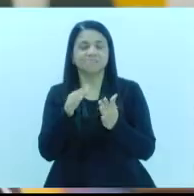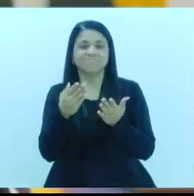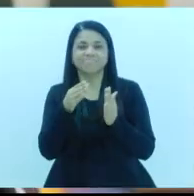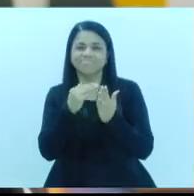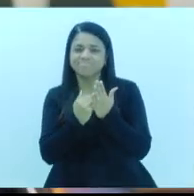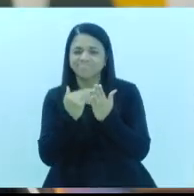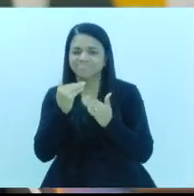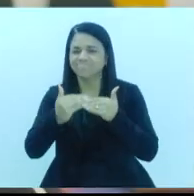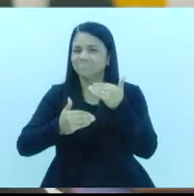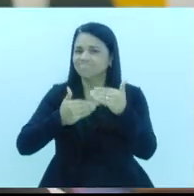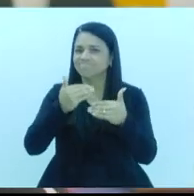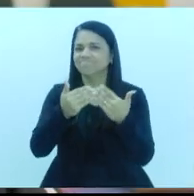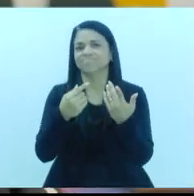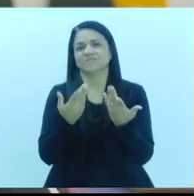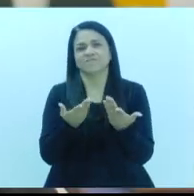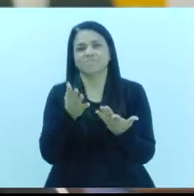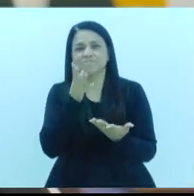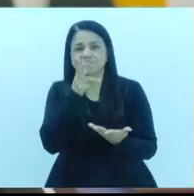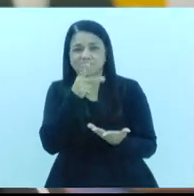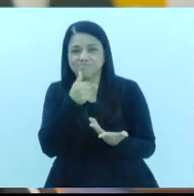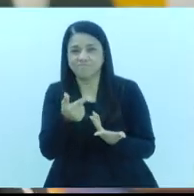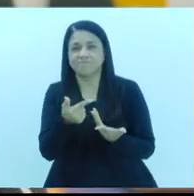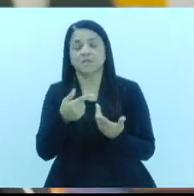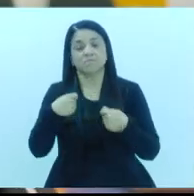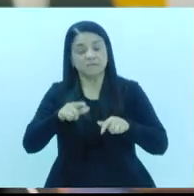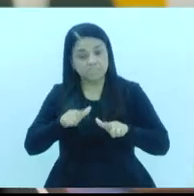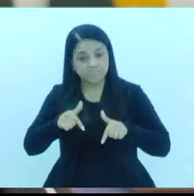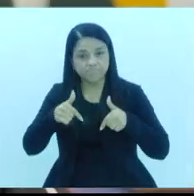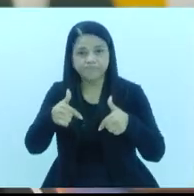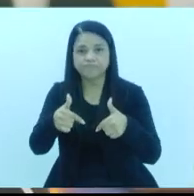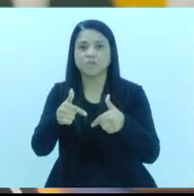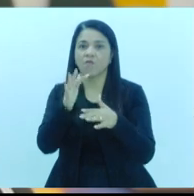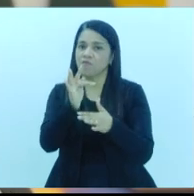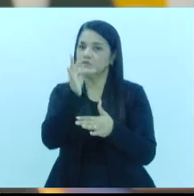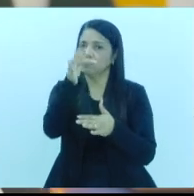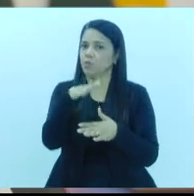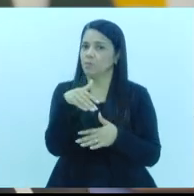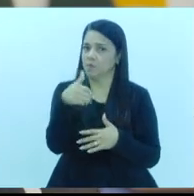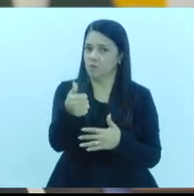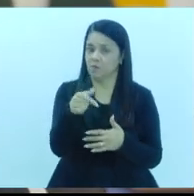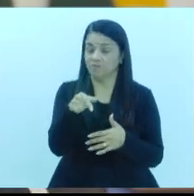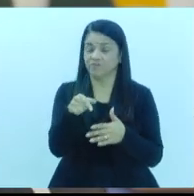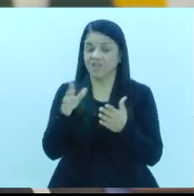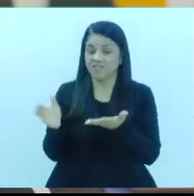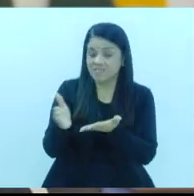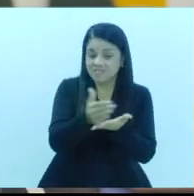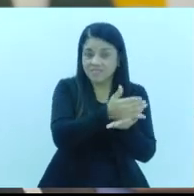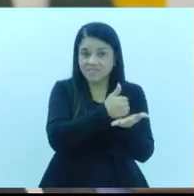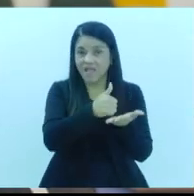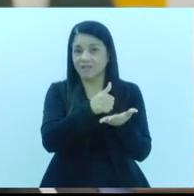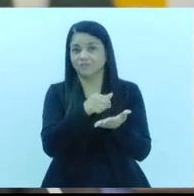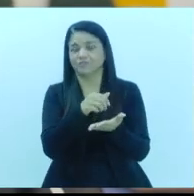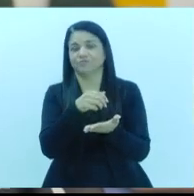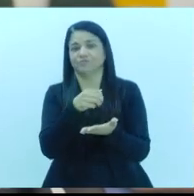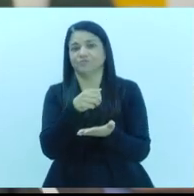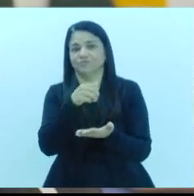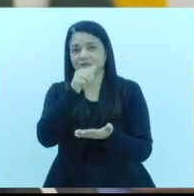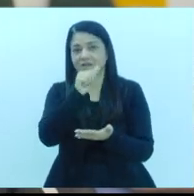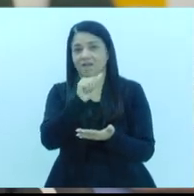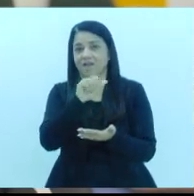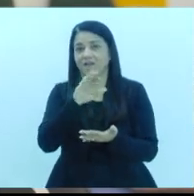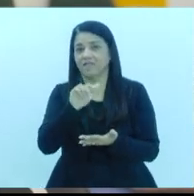e medidas precisam ser tomadas para alcançar melhores resultados no futuro. Esses são os dados dos analfabetos,